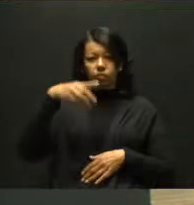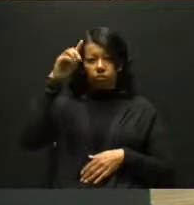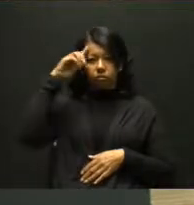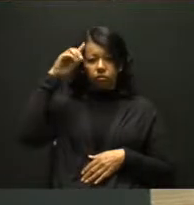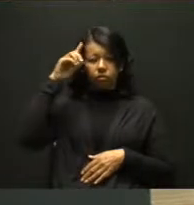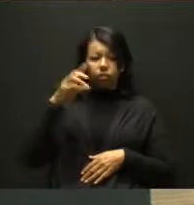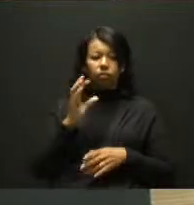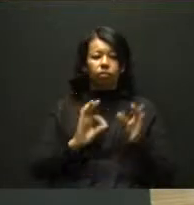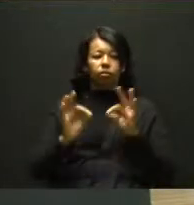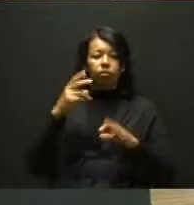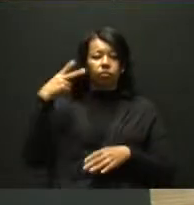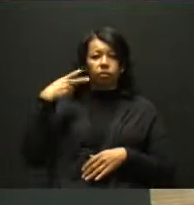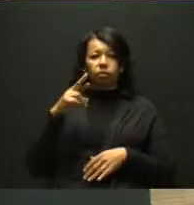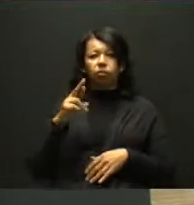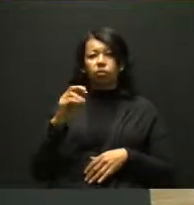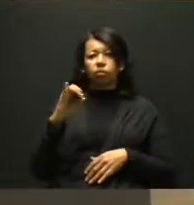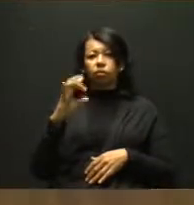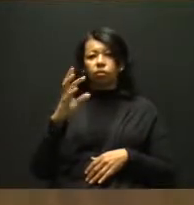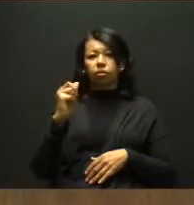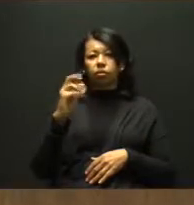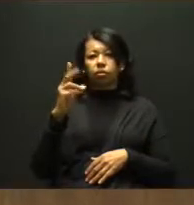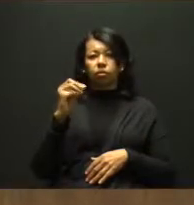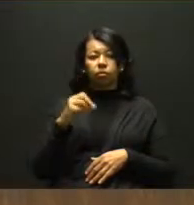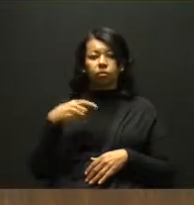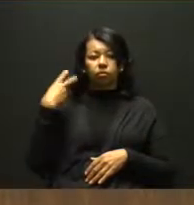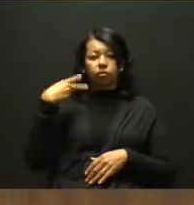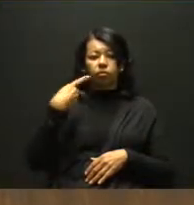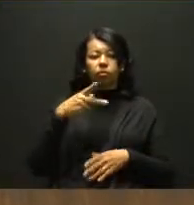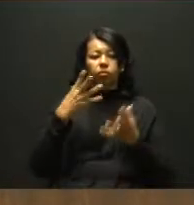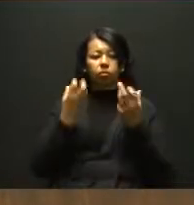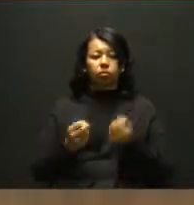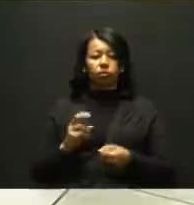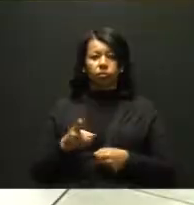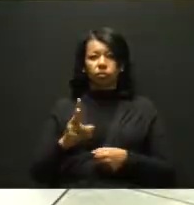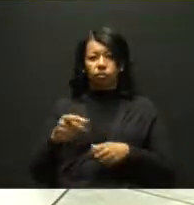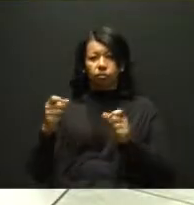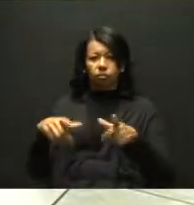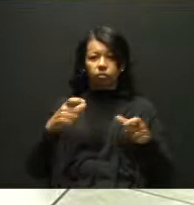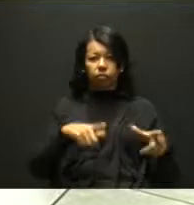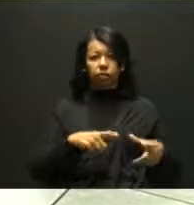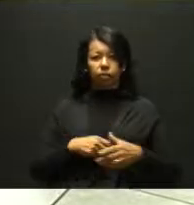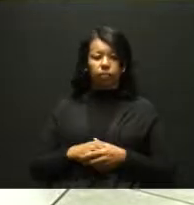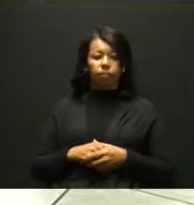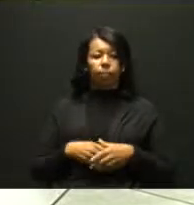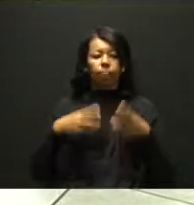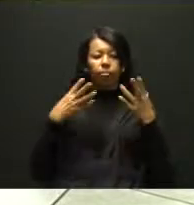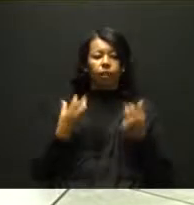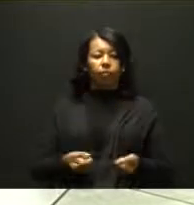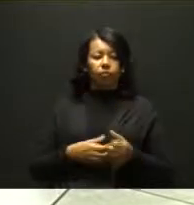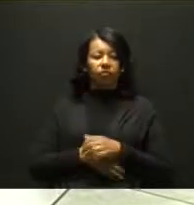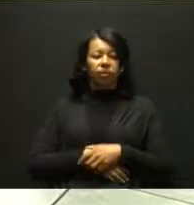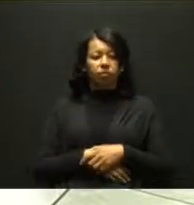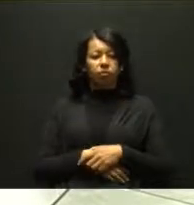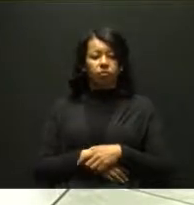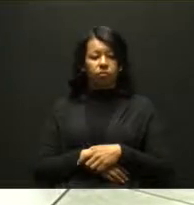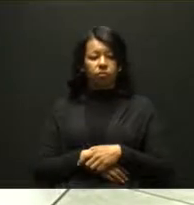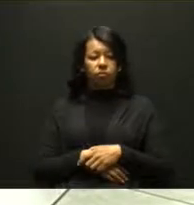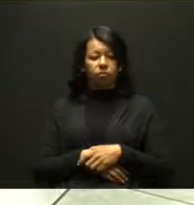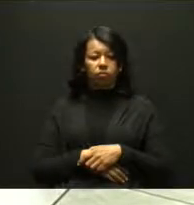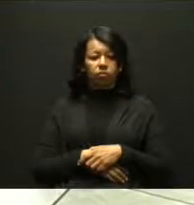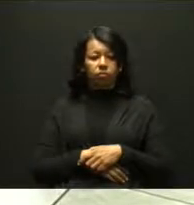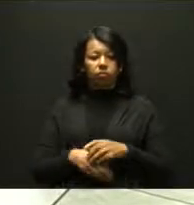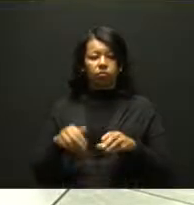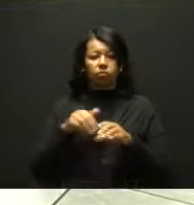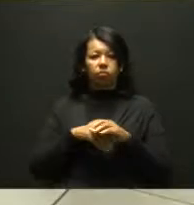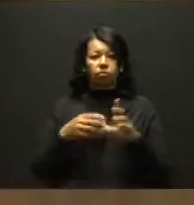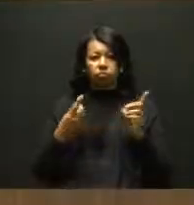ao plenário a questão de ordem do vereador ricardo que chão os vereadores foi pela aprovação permaneçam como se encontram voto contra do vereador